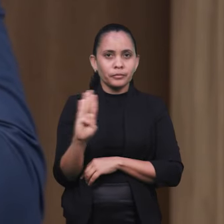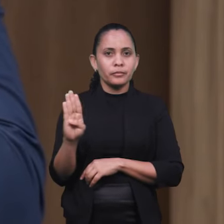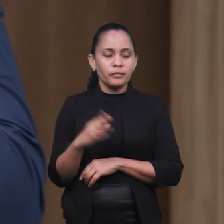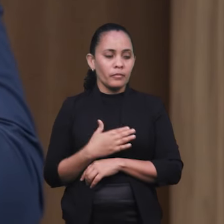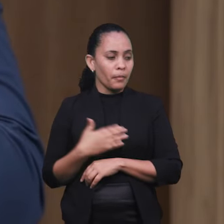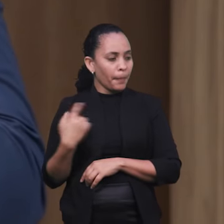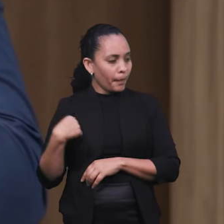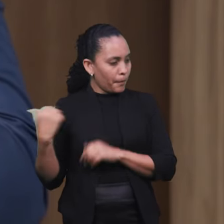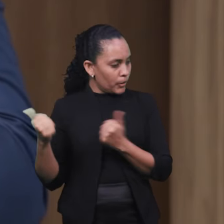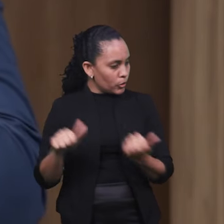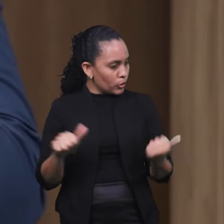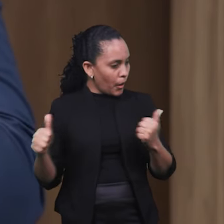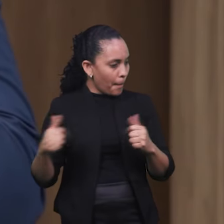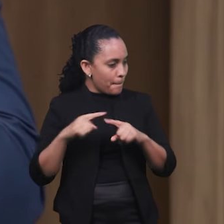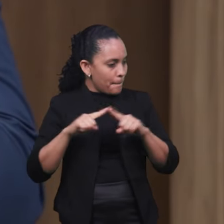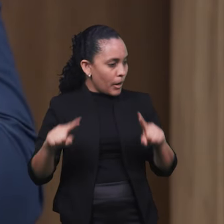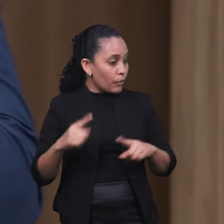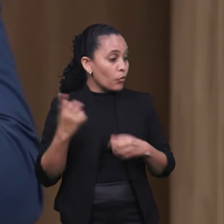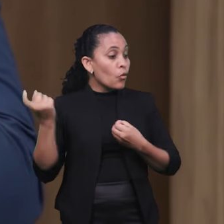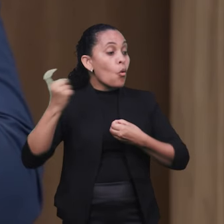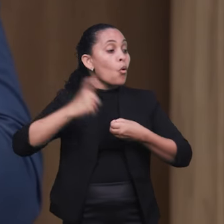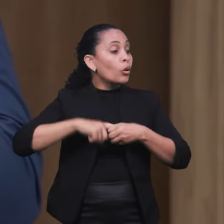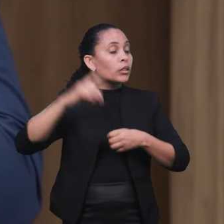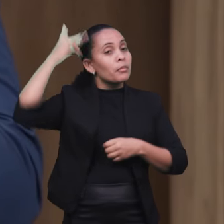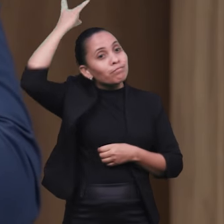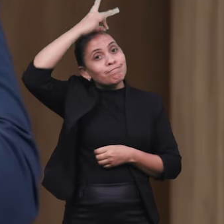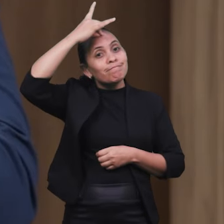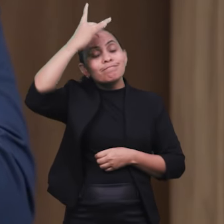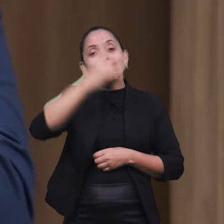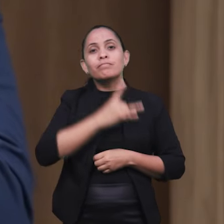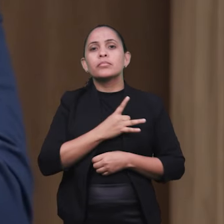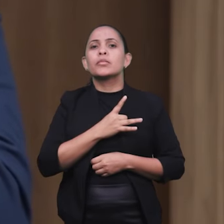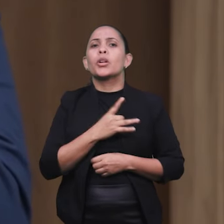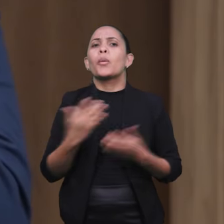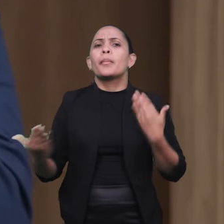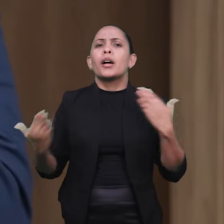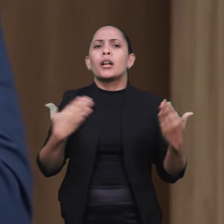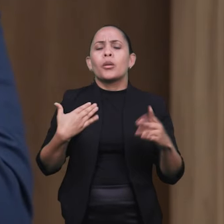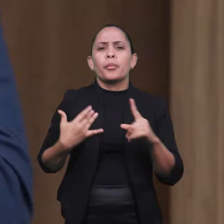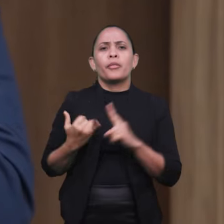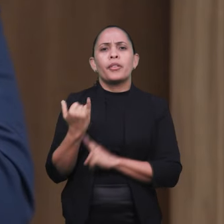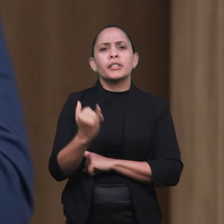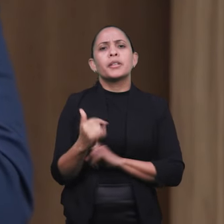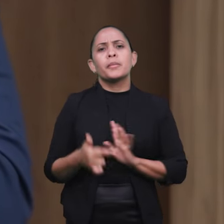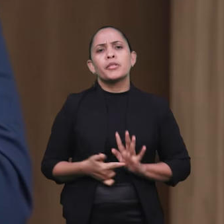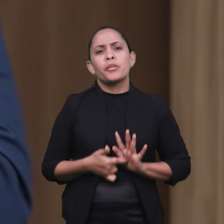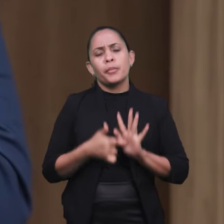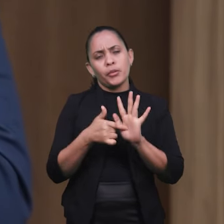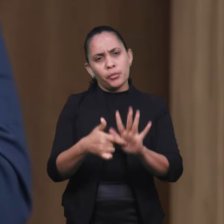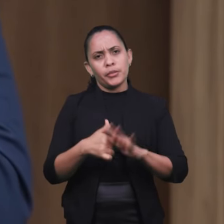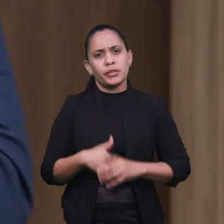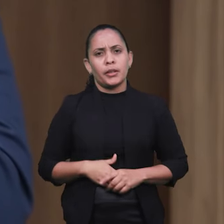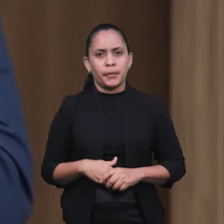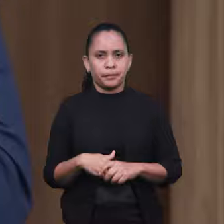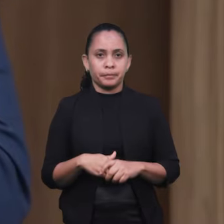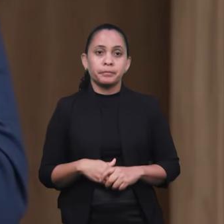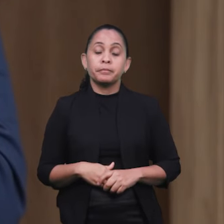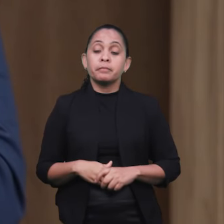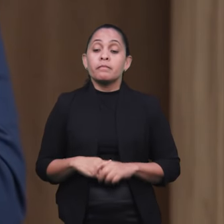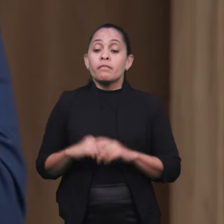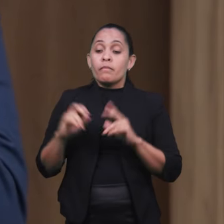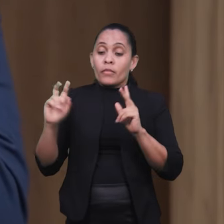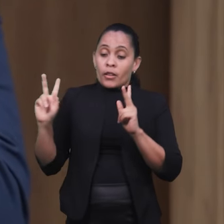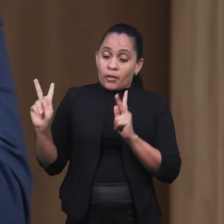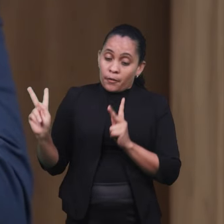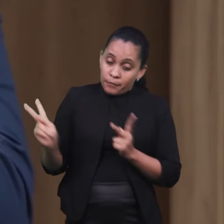com água. Mas virá um. Que vos batizará com fogo. Né? Então, profeticamente, nós vamos ver ali ele